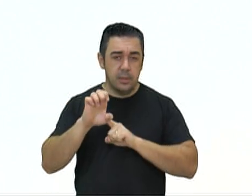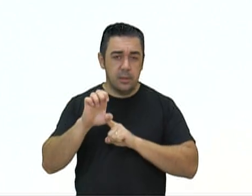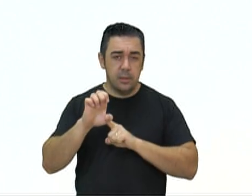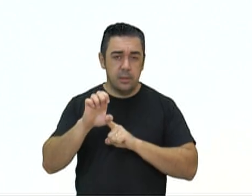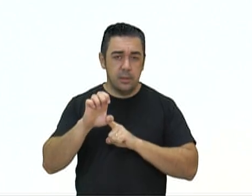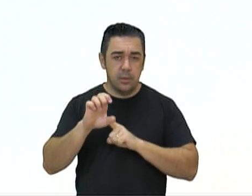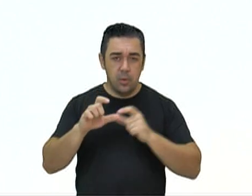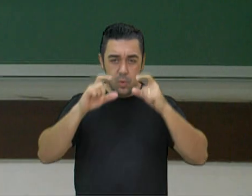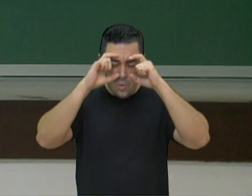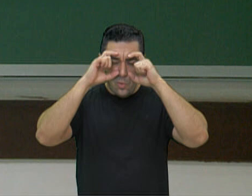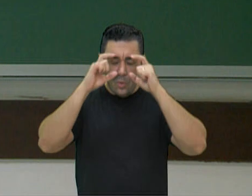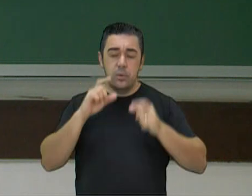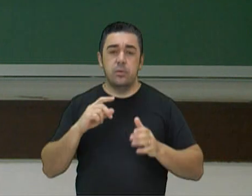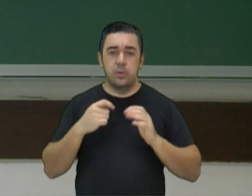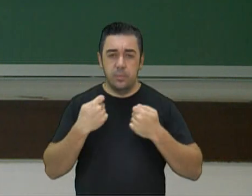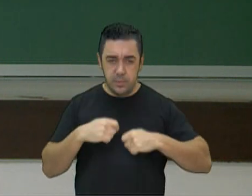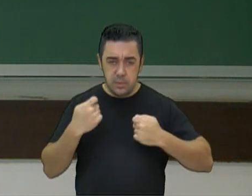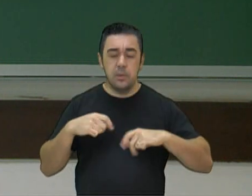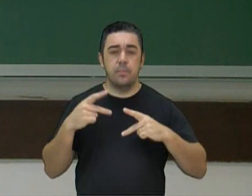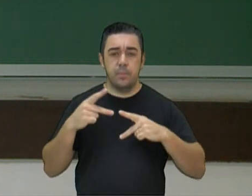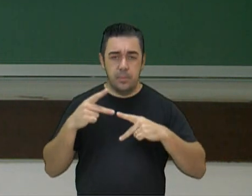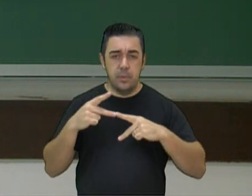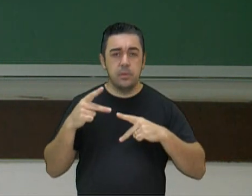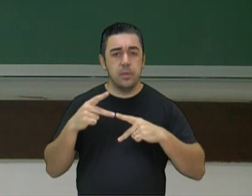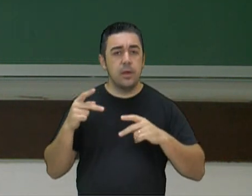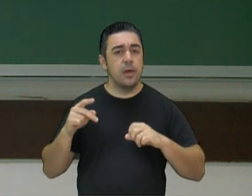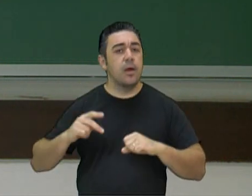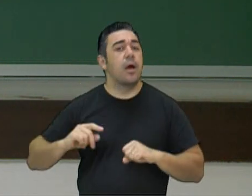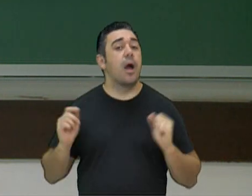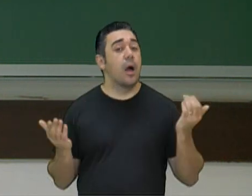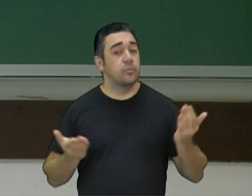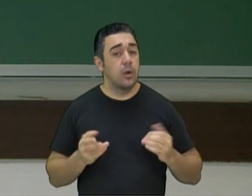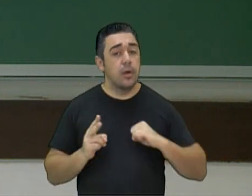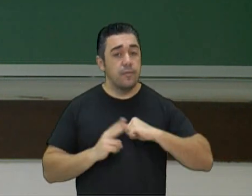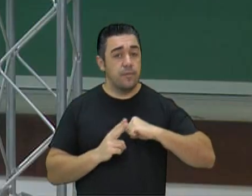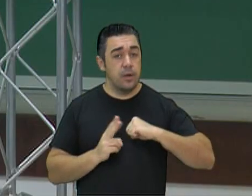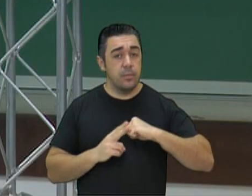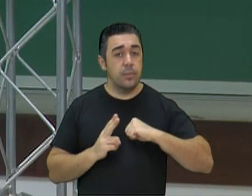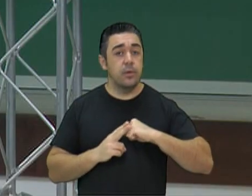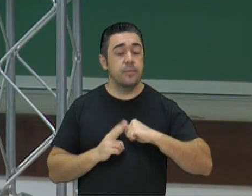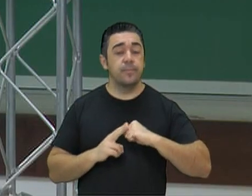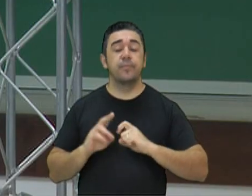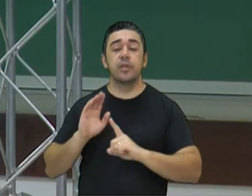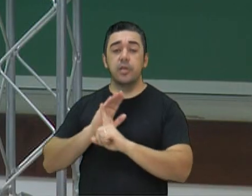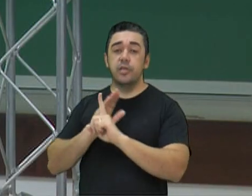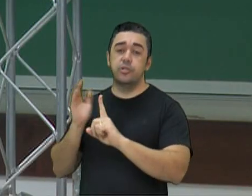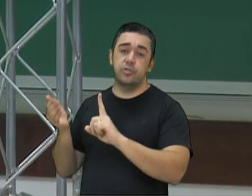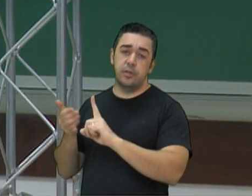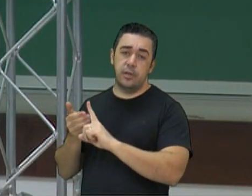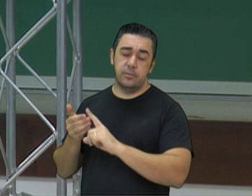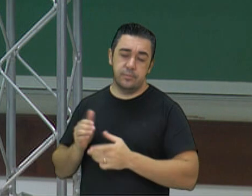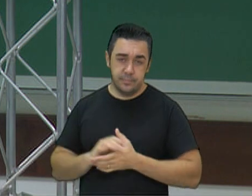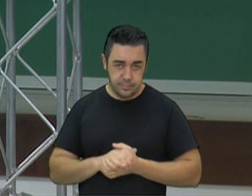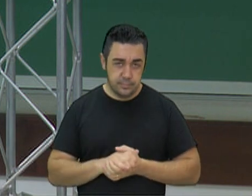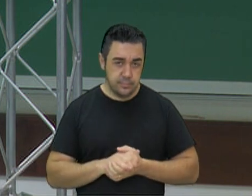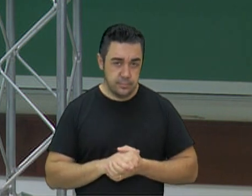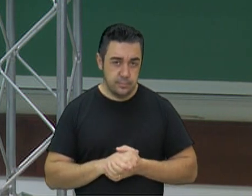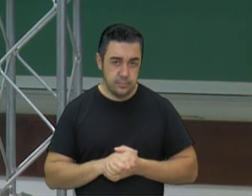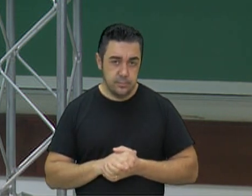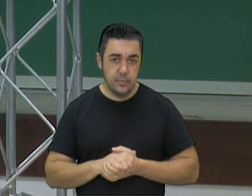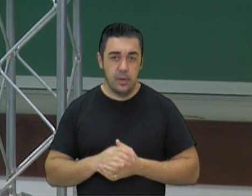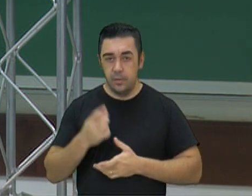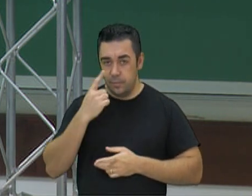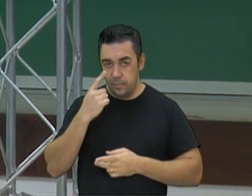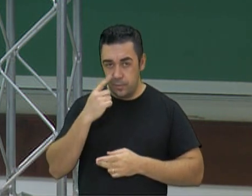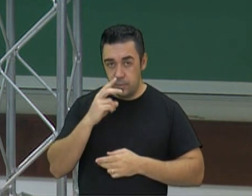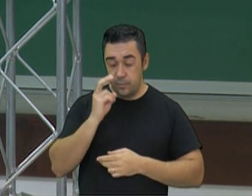Se eu preciso da preposição, então, esse verbo agora, ele é um verbo transitivo indireto. Certo? Então, a gente viu